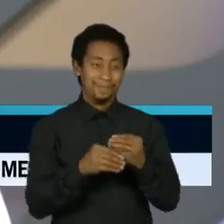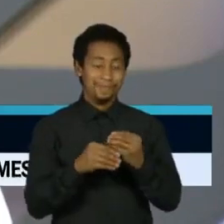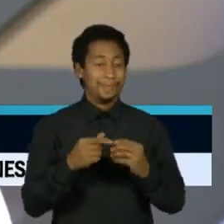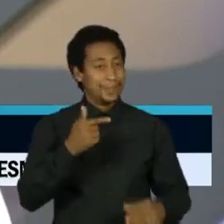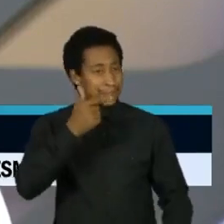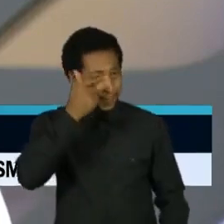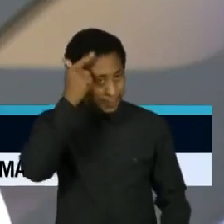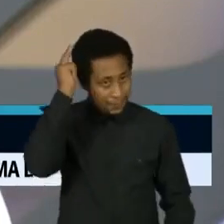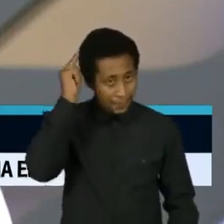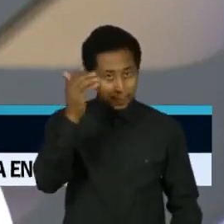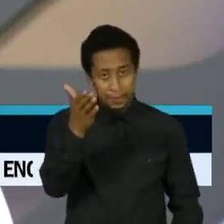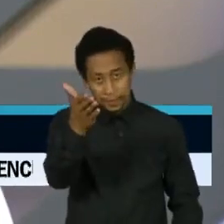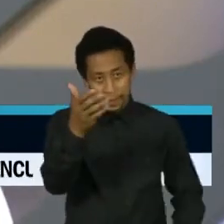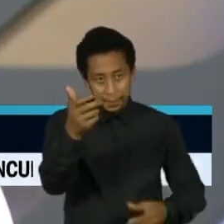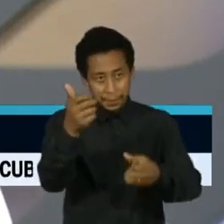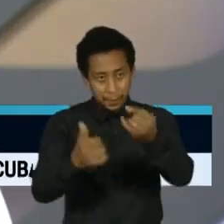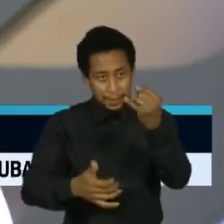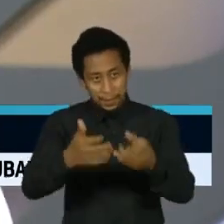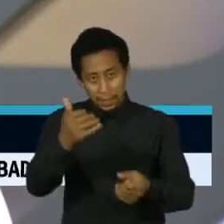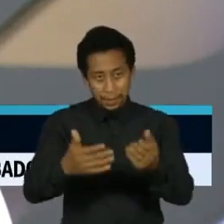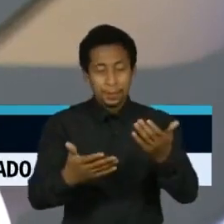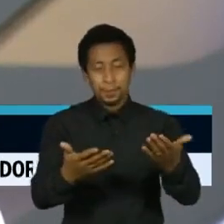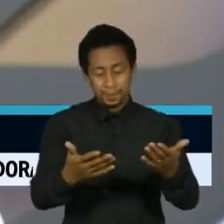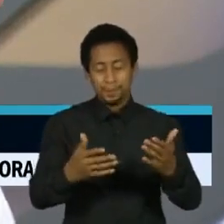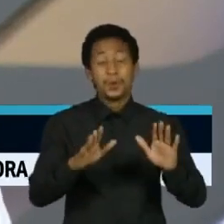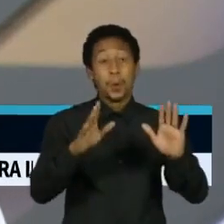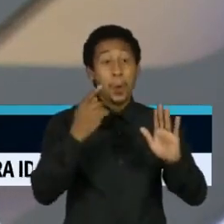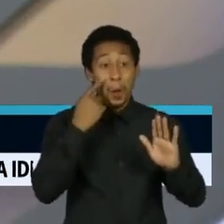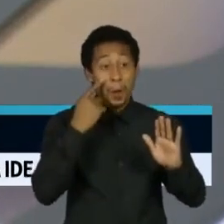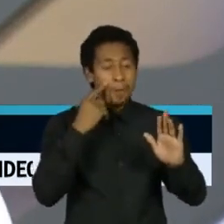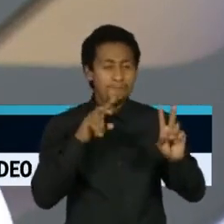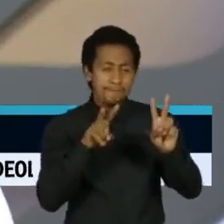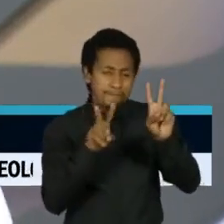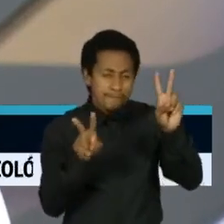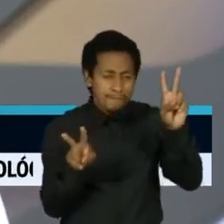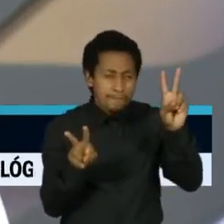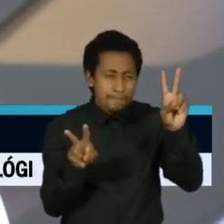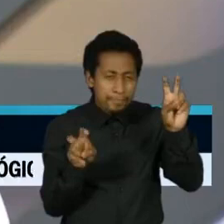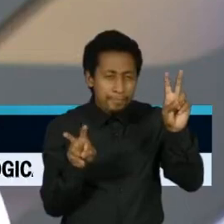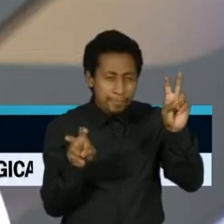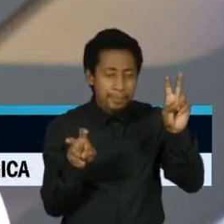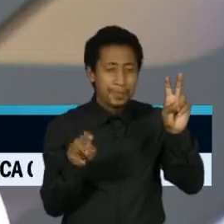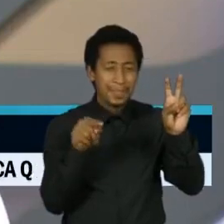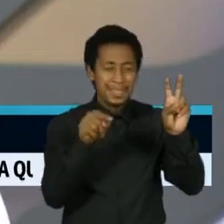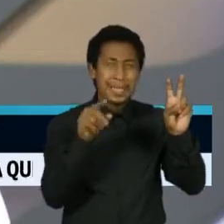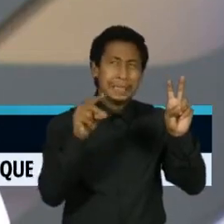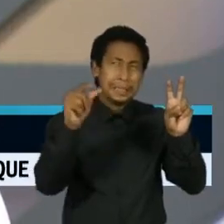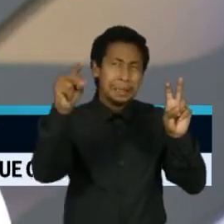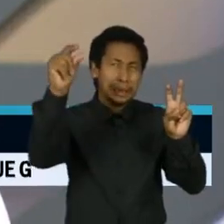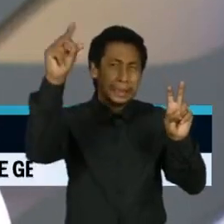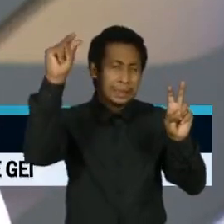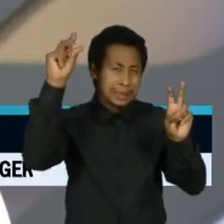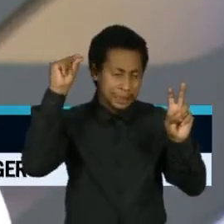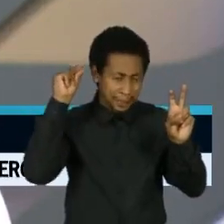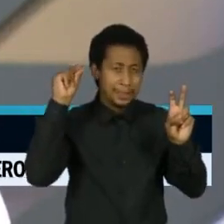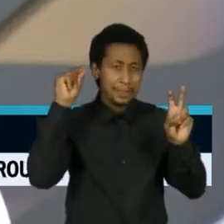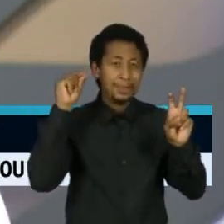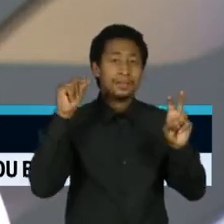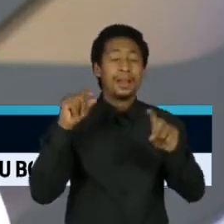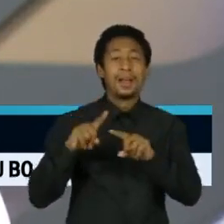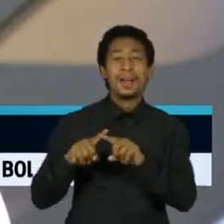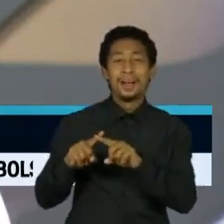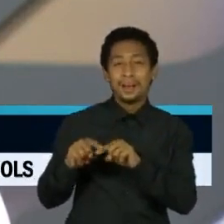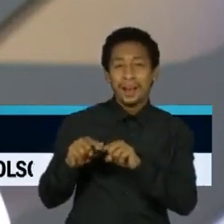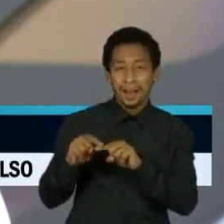o que o Marcelo falou, ele tem uma frase maravilhosa que vem da Grécia Antiga, que a primeira vítima da guerra é